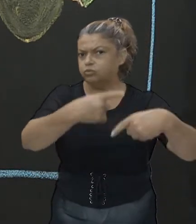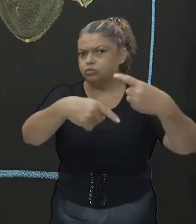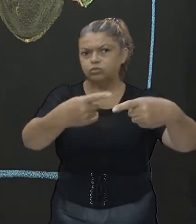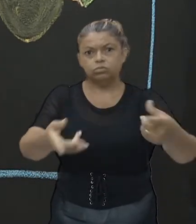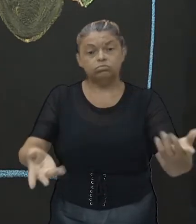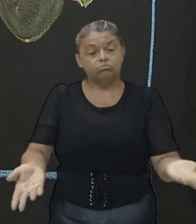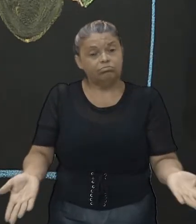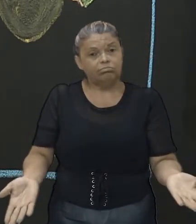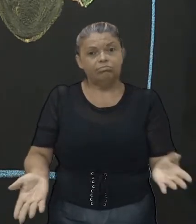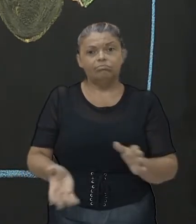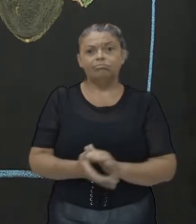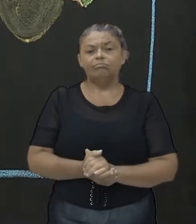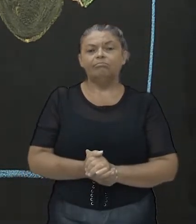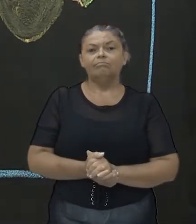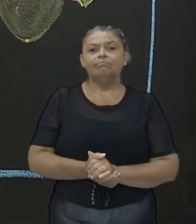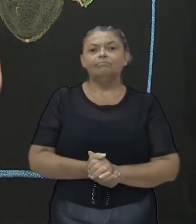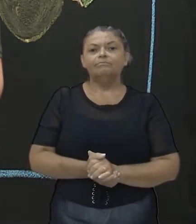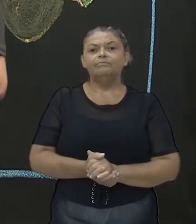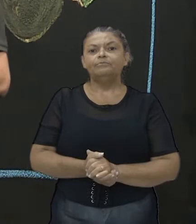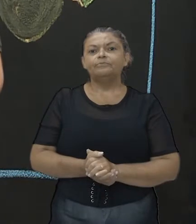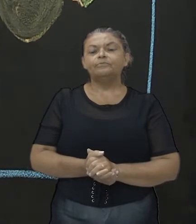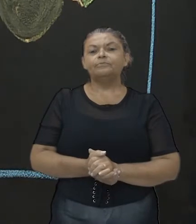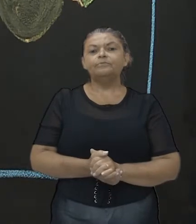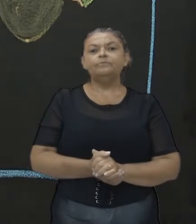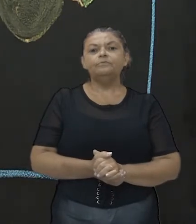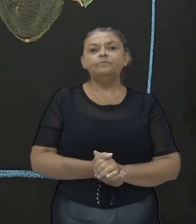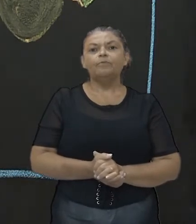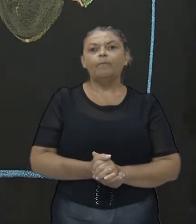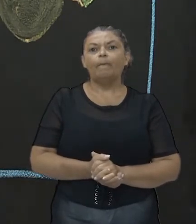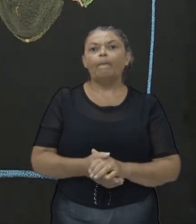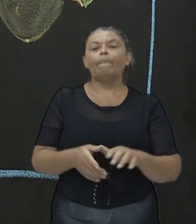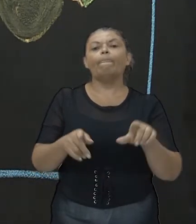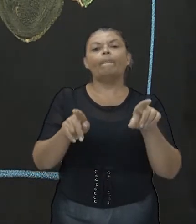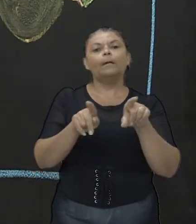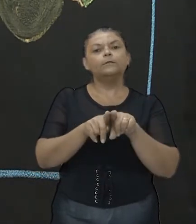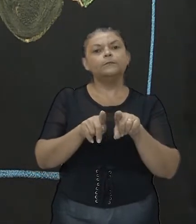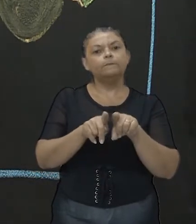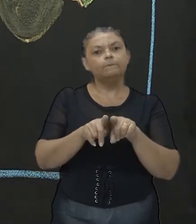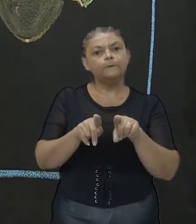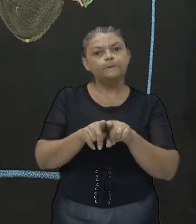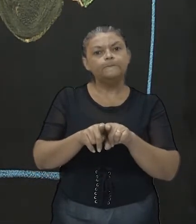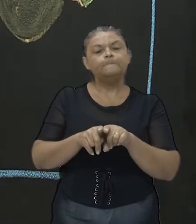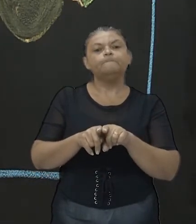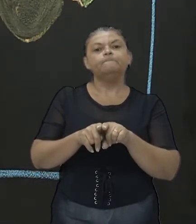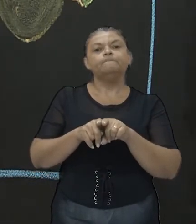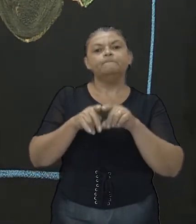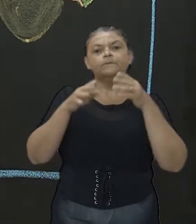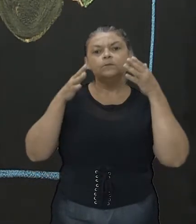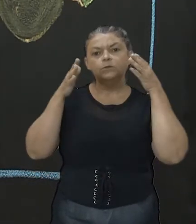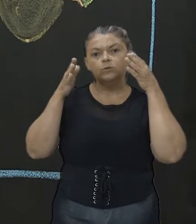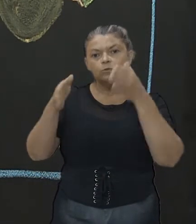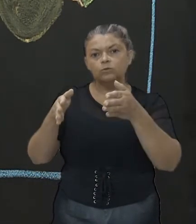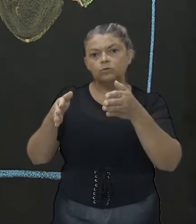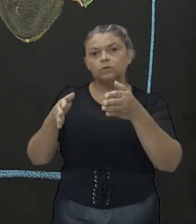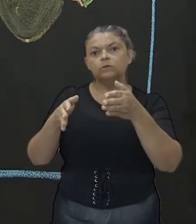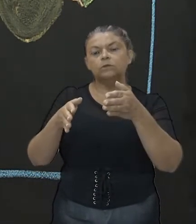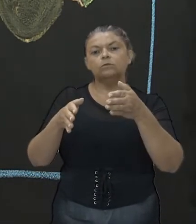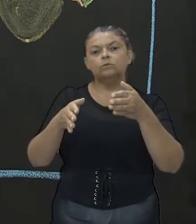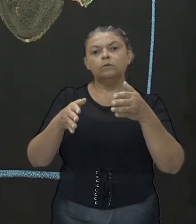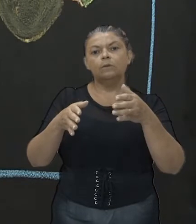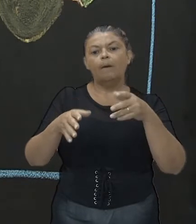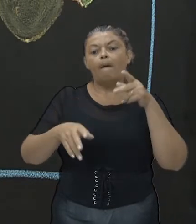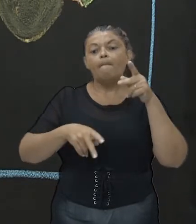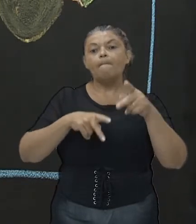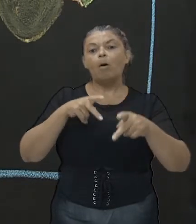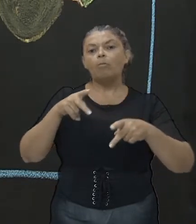China em população. Ok? Além dessa situação de grandes concentrações populacionais, na Ásia nós temos